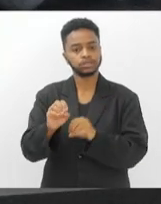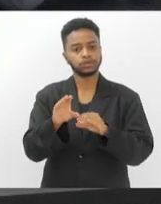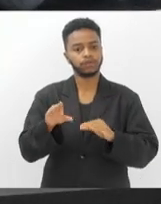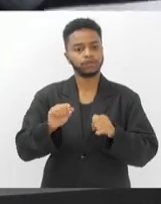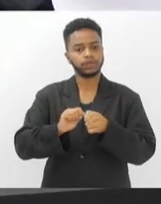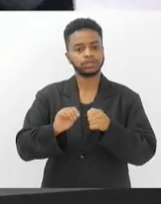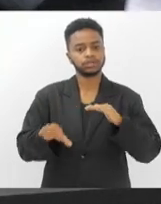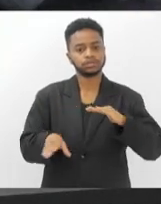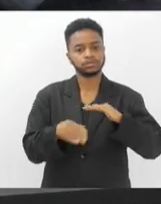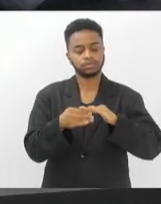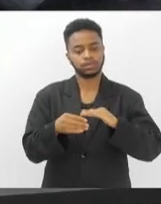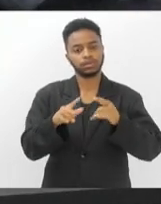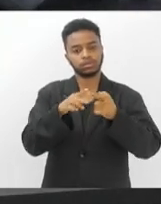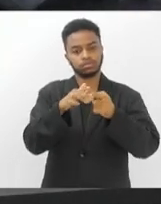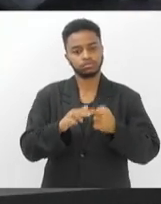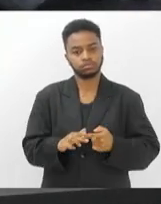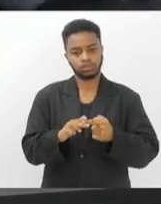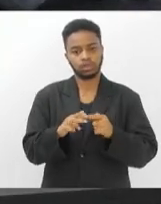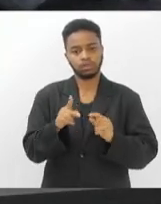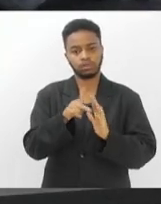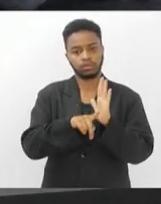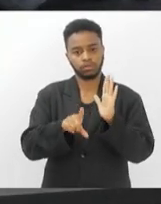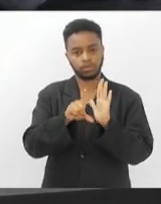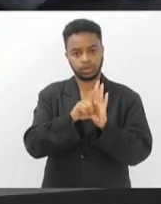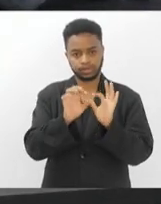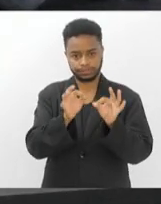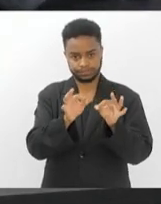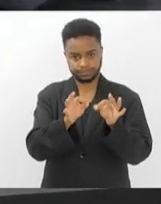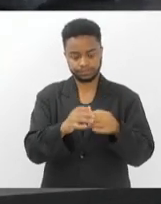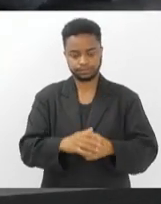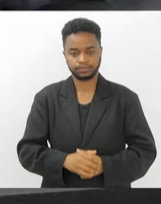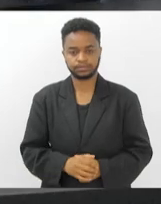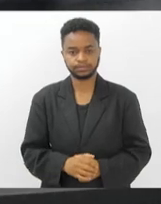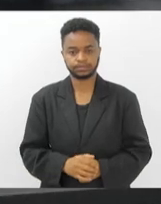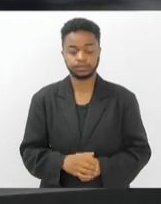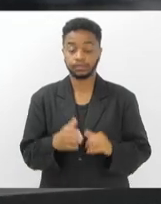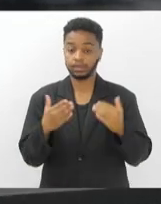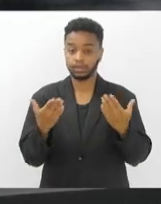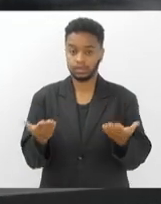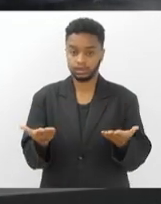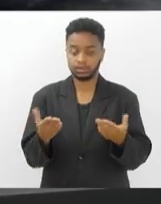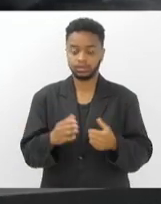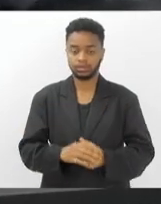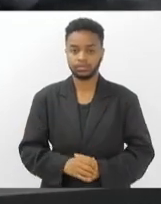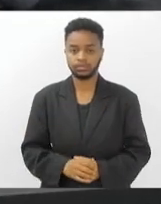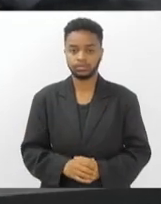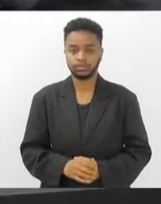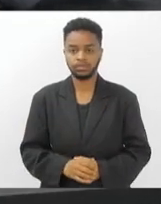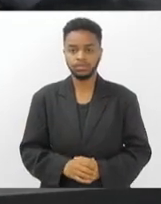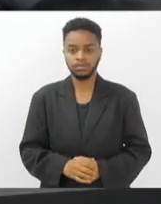emendas que aperfeiçoam o PL. Né? Então,